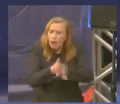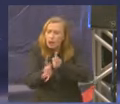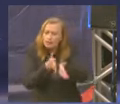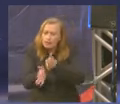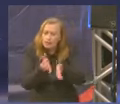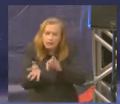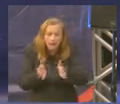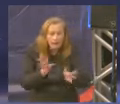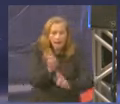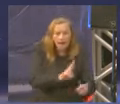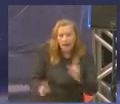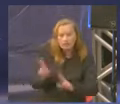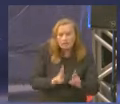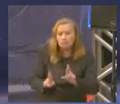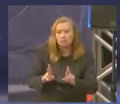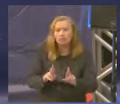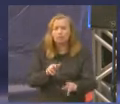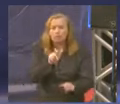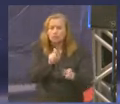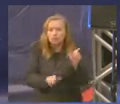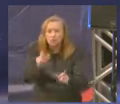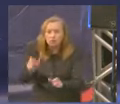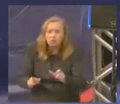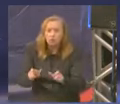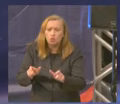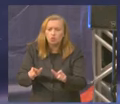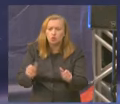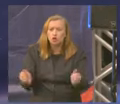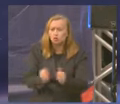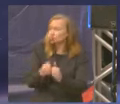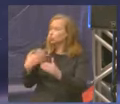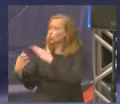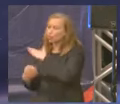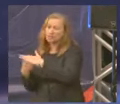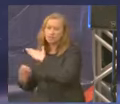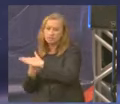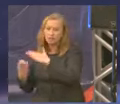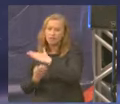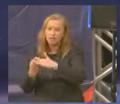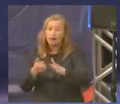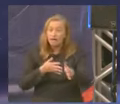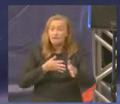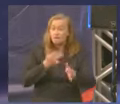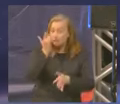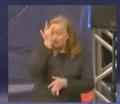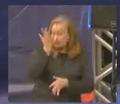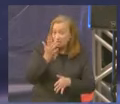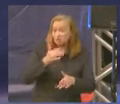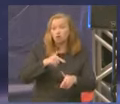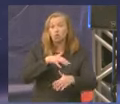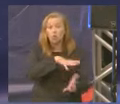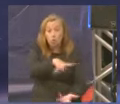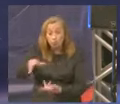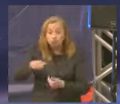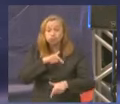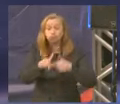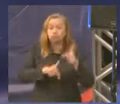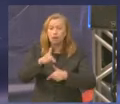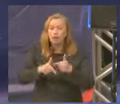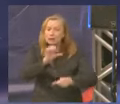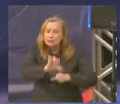a relação das pessoas com as empresas, está facilitando o mundo do trabalho,